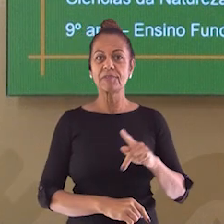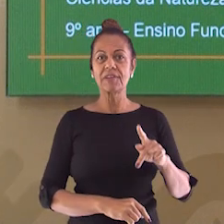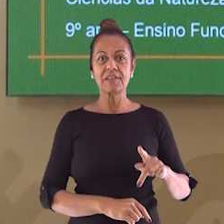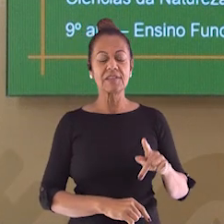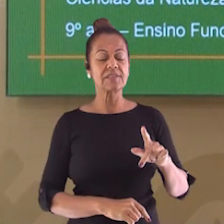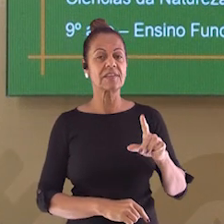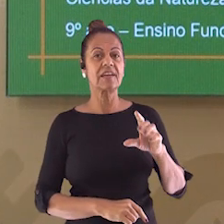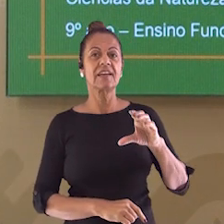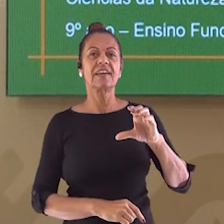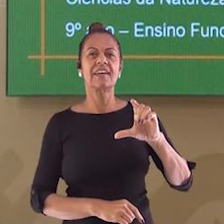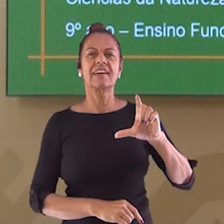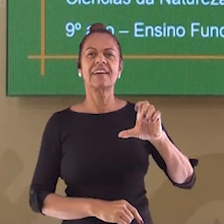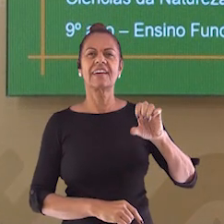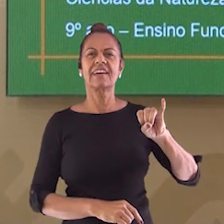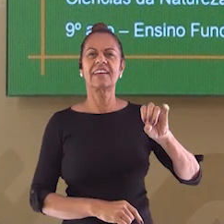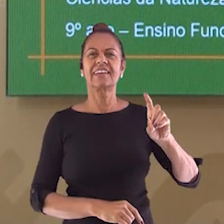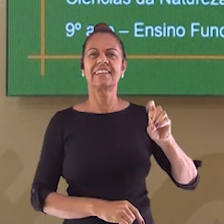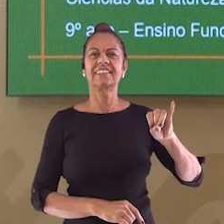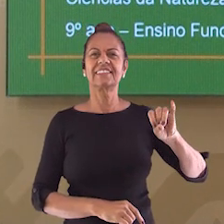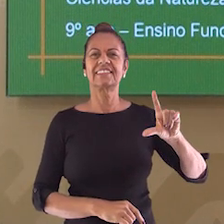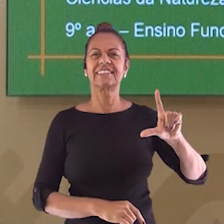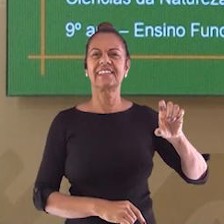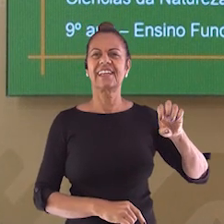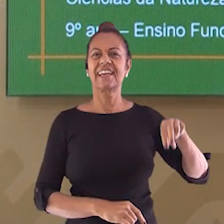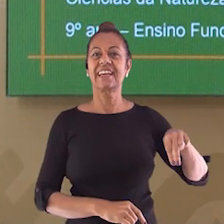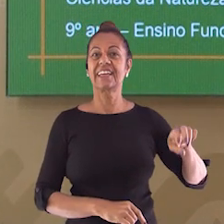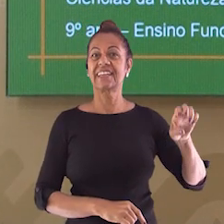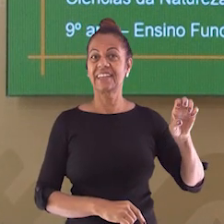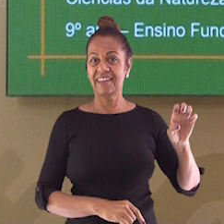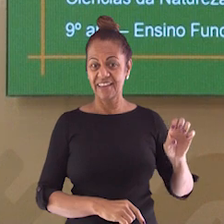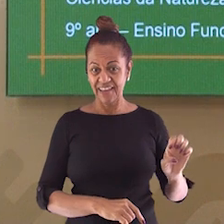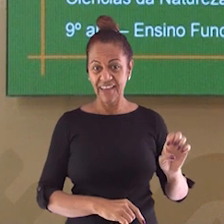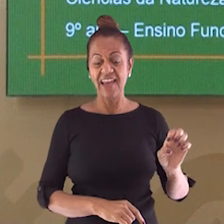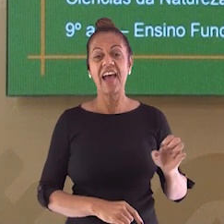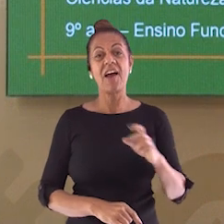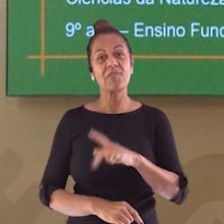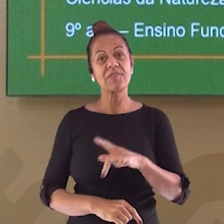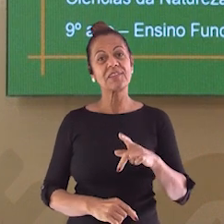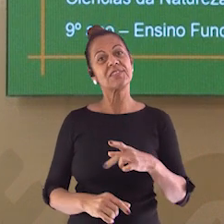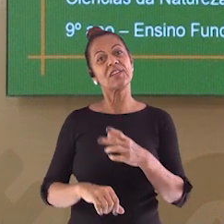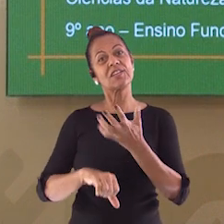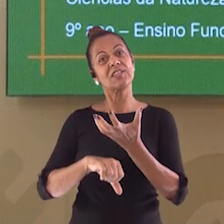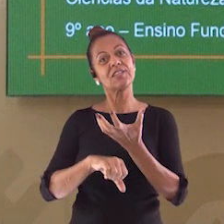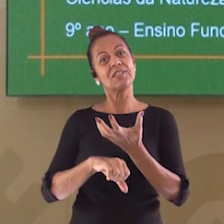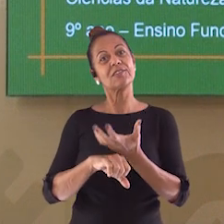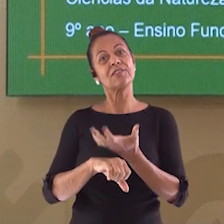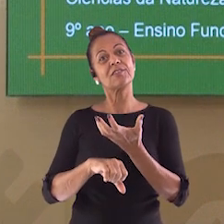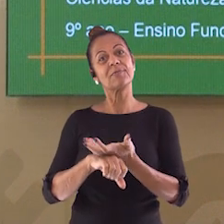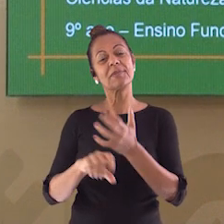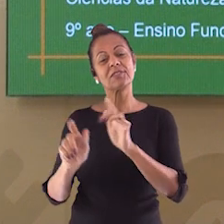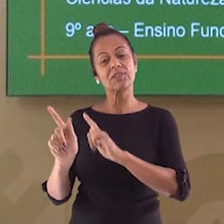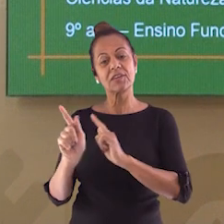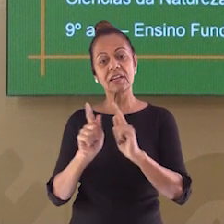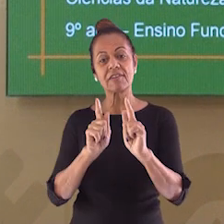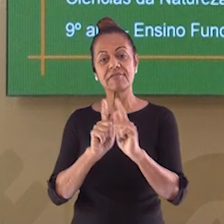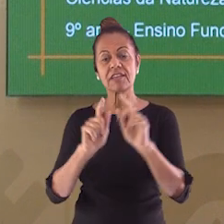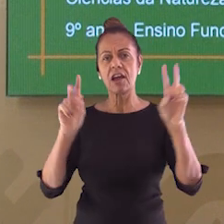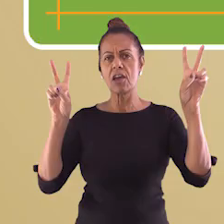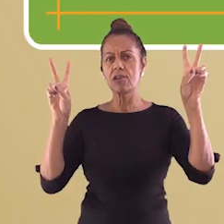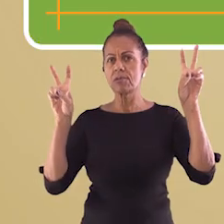de Ciências do 9º ano dos anos finais. E hoje o tema da nossa aula é a química no nosso dia a